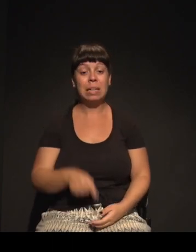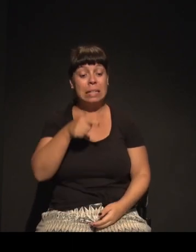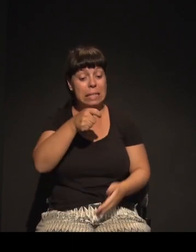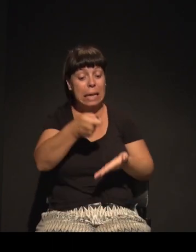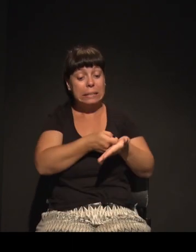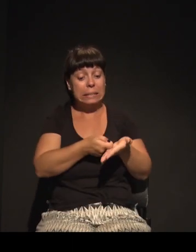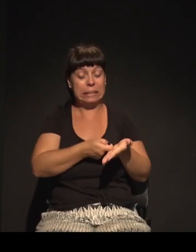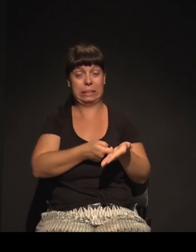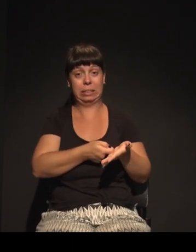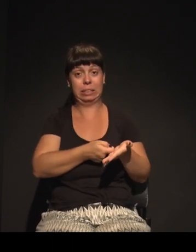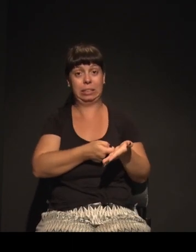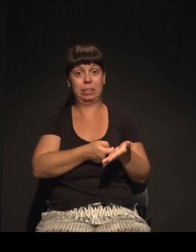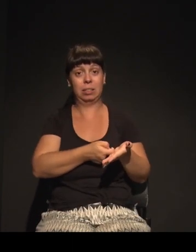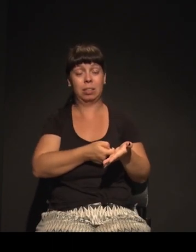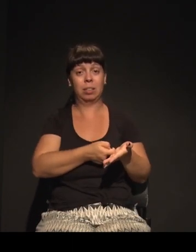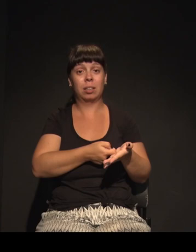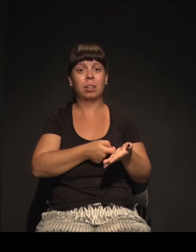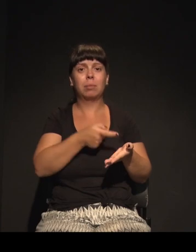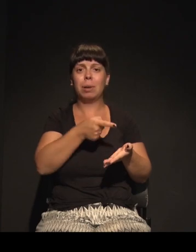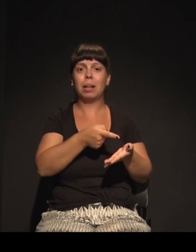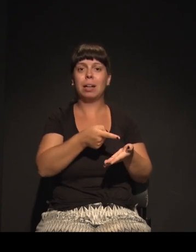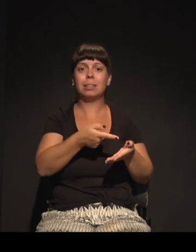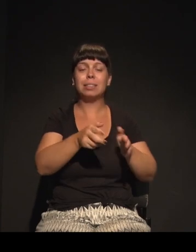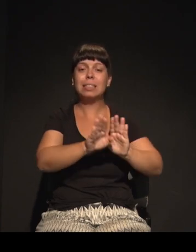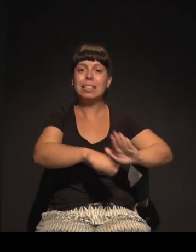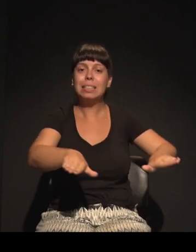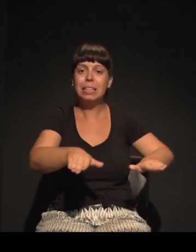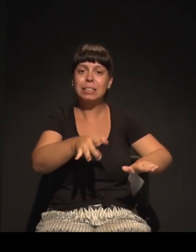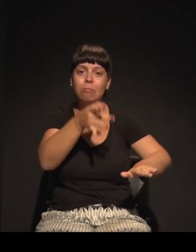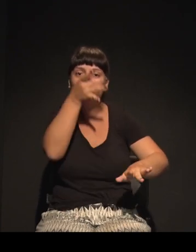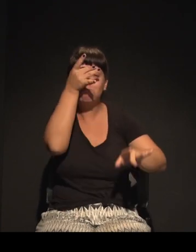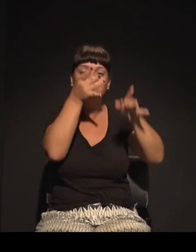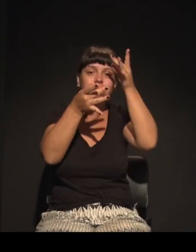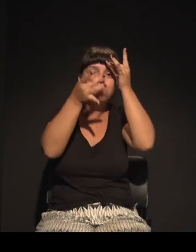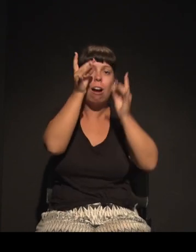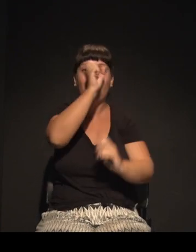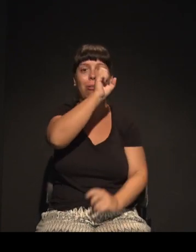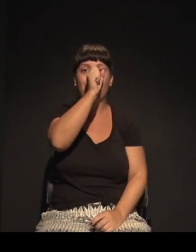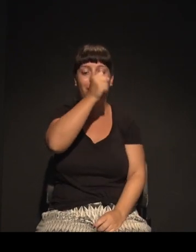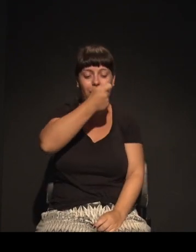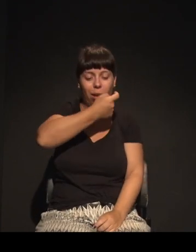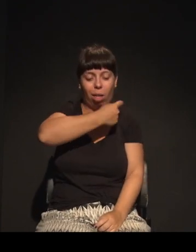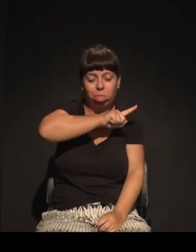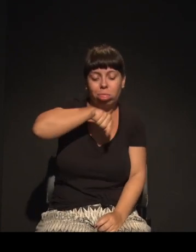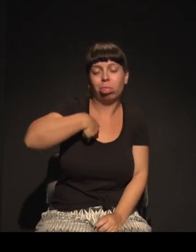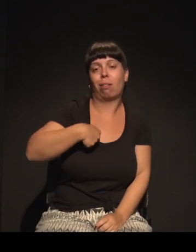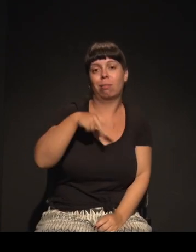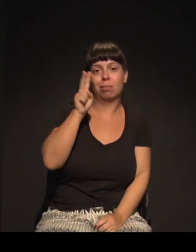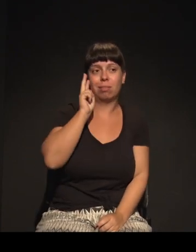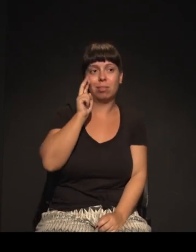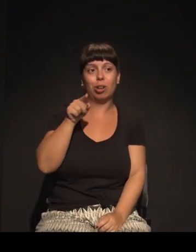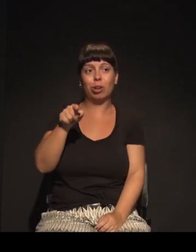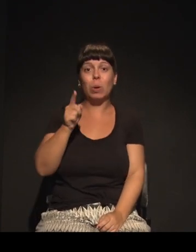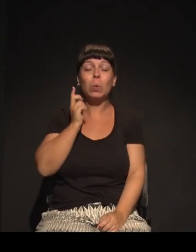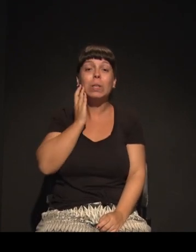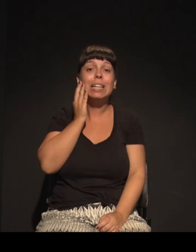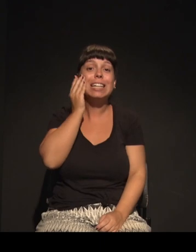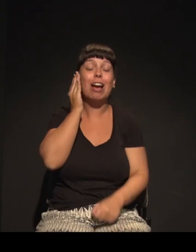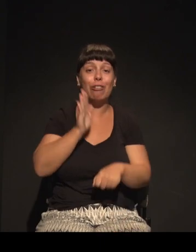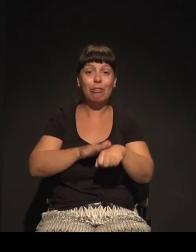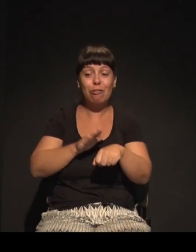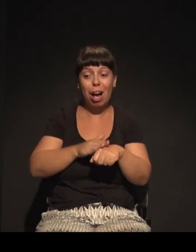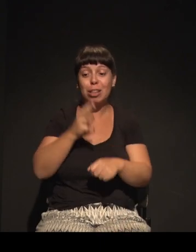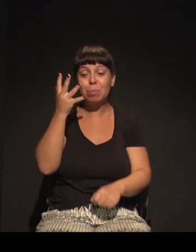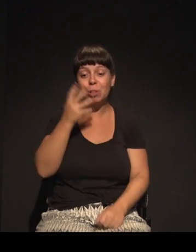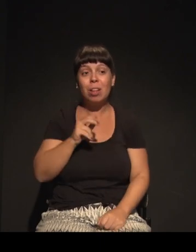tac as crianças guardem a história a nossa história é porque o que o daniel faz é muito bonito ele sempre me